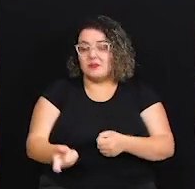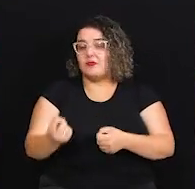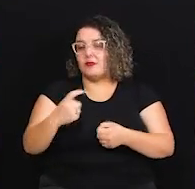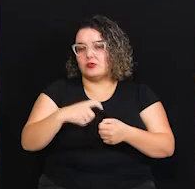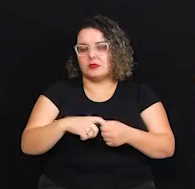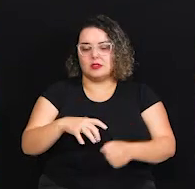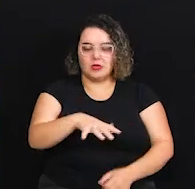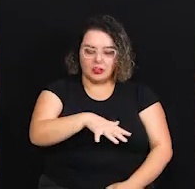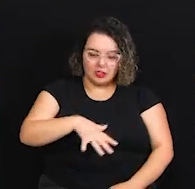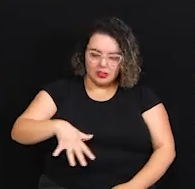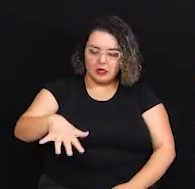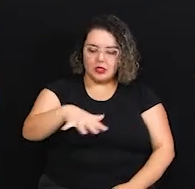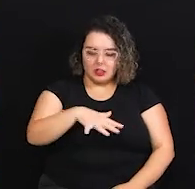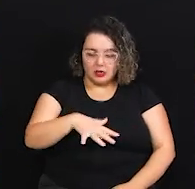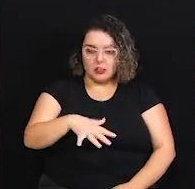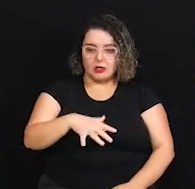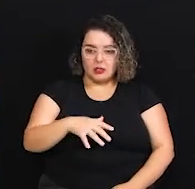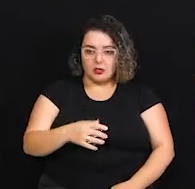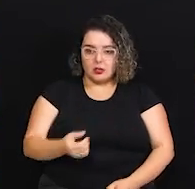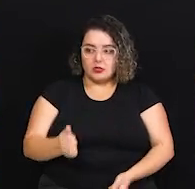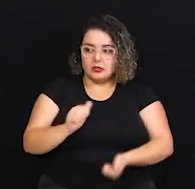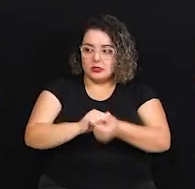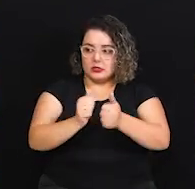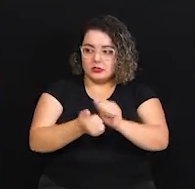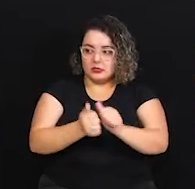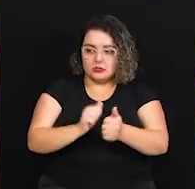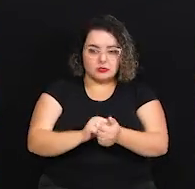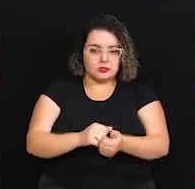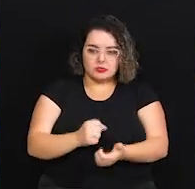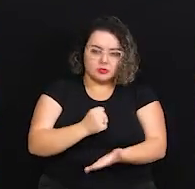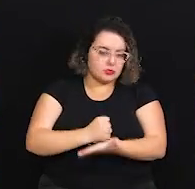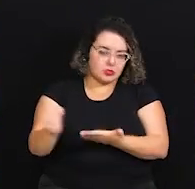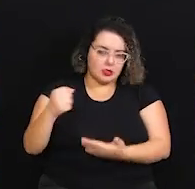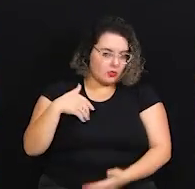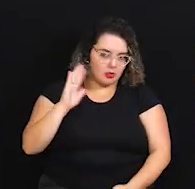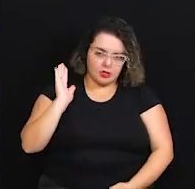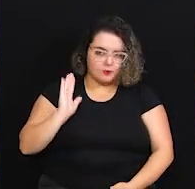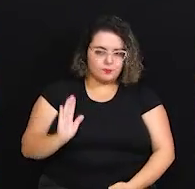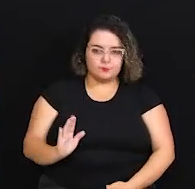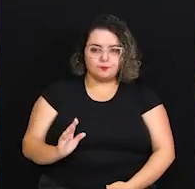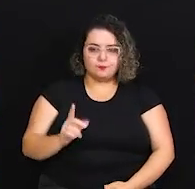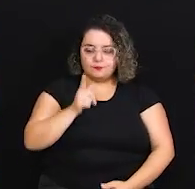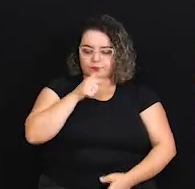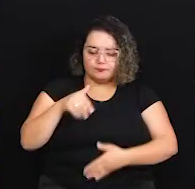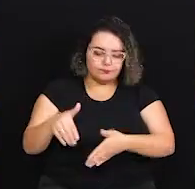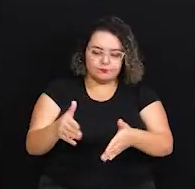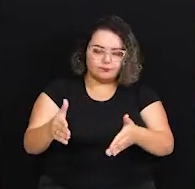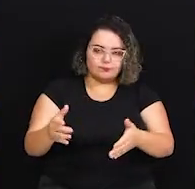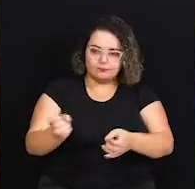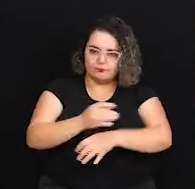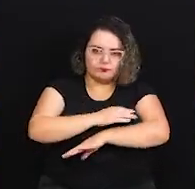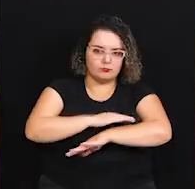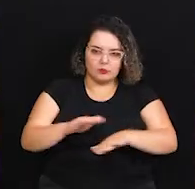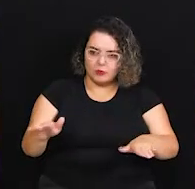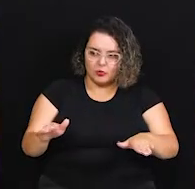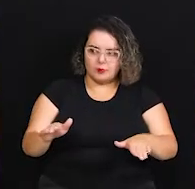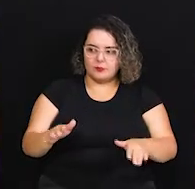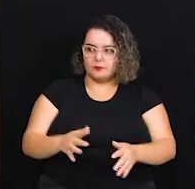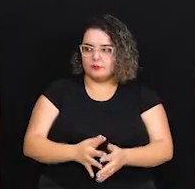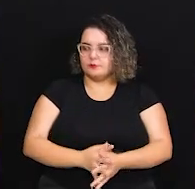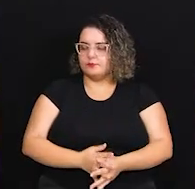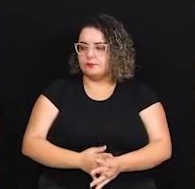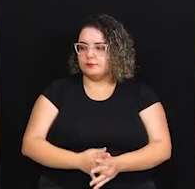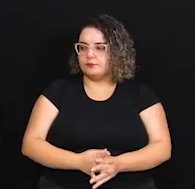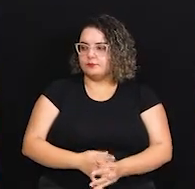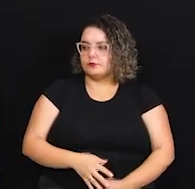que pegou fogo, se recuperar, já passou. E aí as nascentes que tinha lá morrem de vez. Está ficando